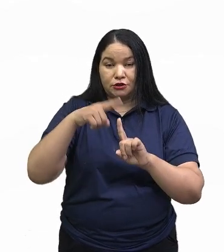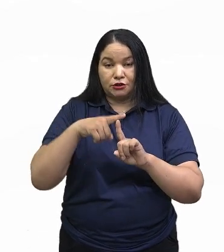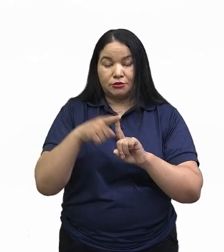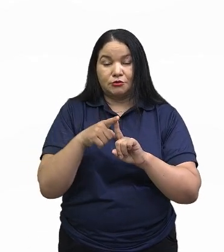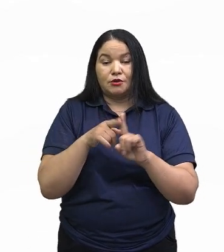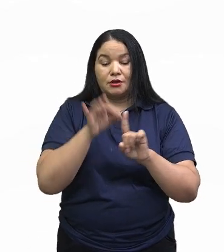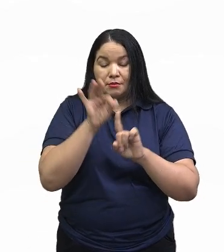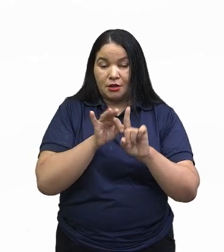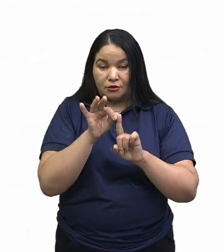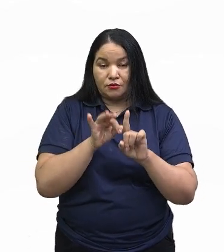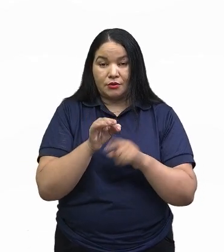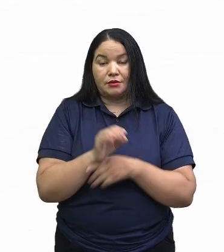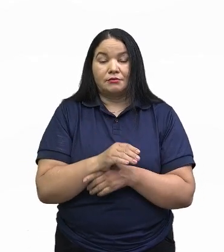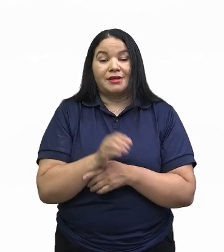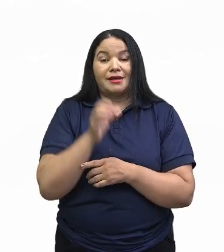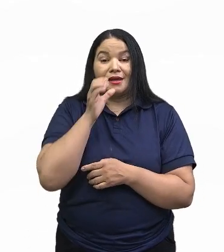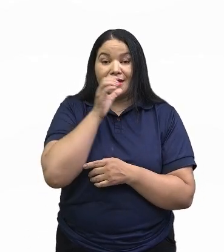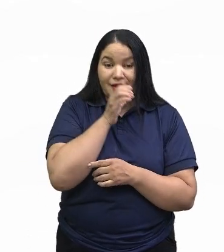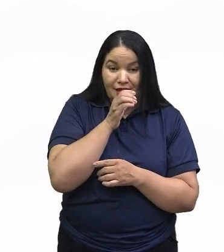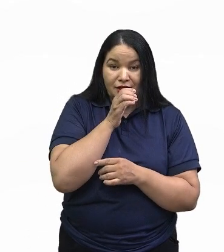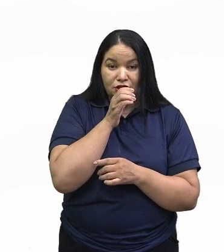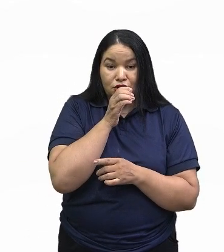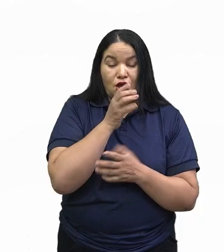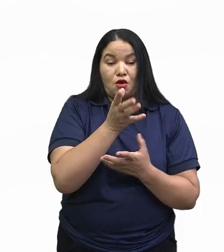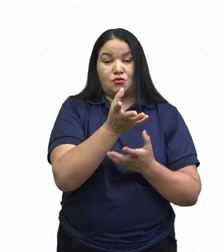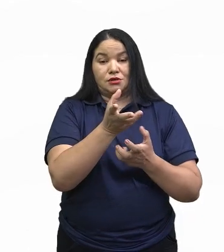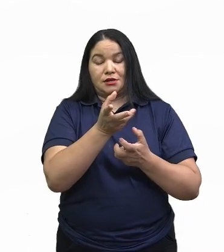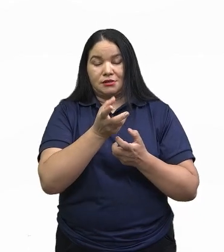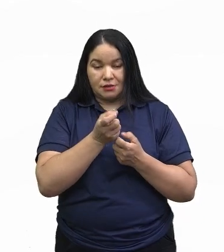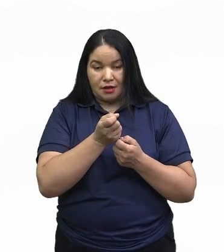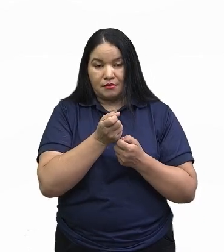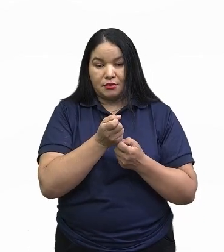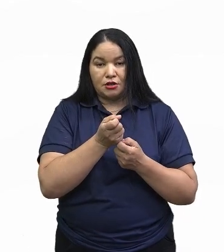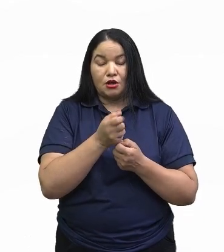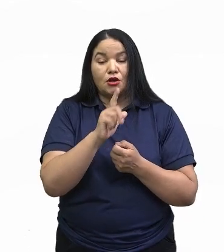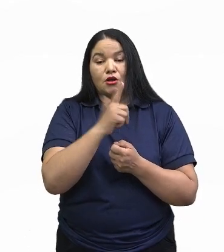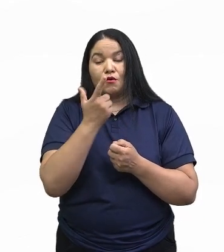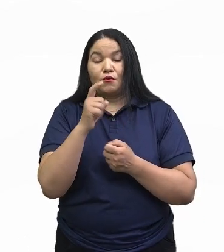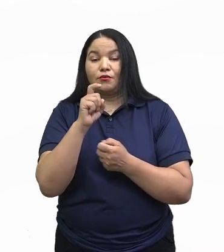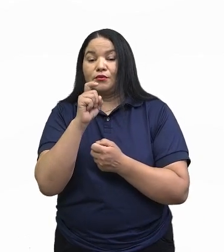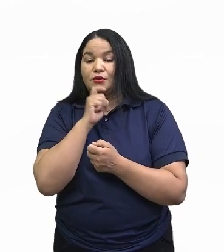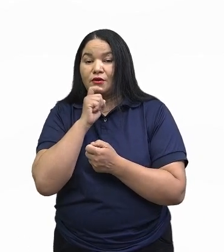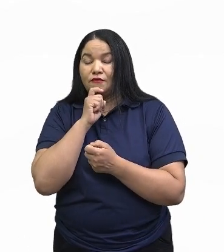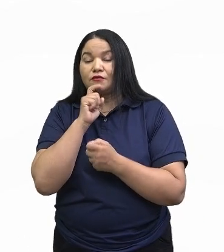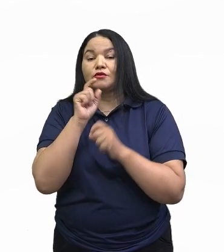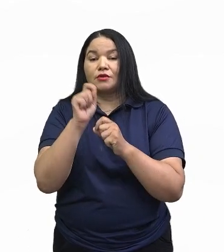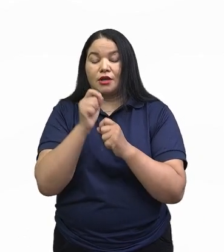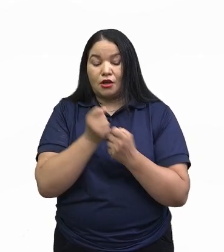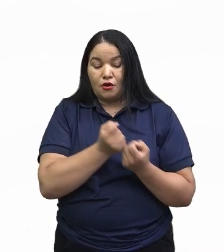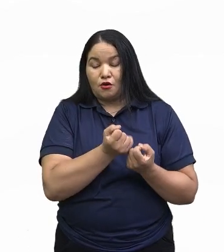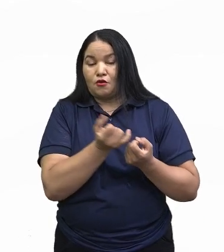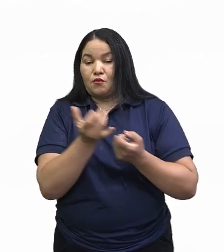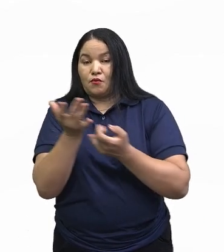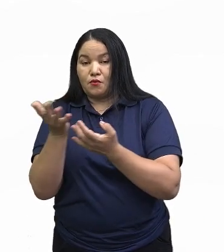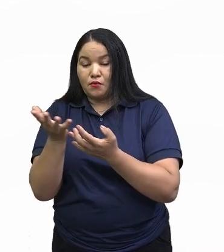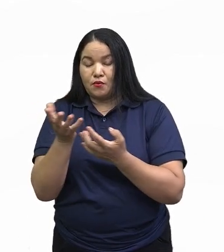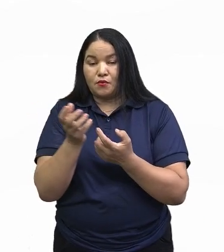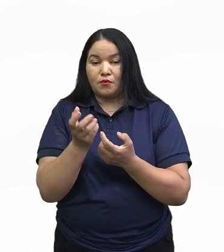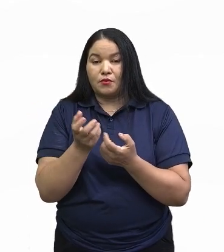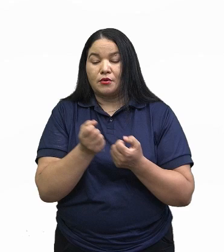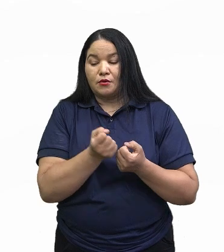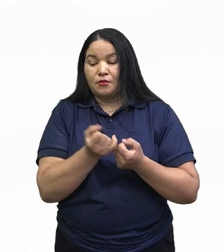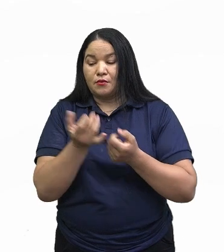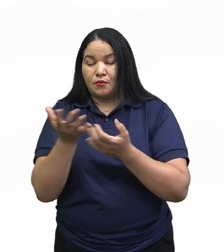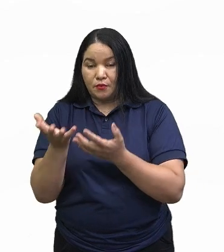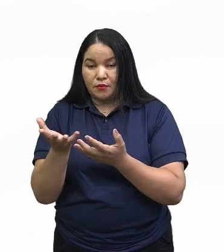Uma fonte quente, que é de onde recebem calor, e uma fonte fria, que é para onde o calor que foi